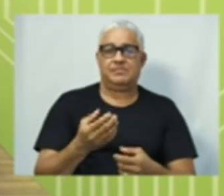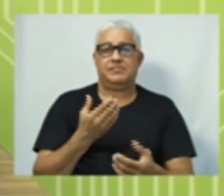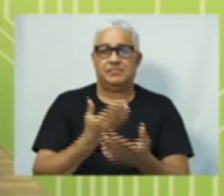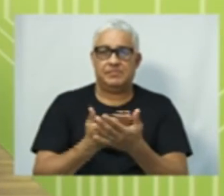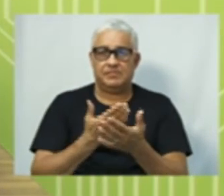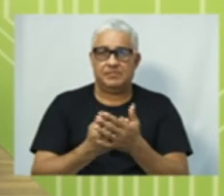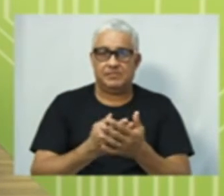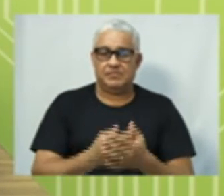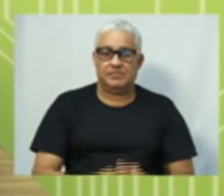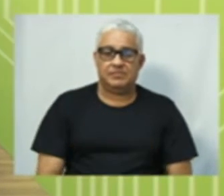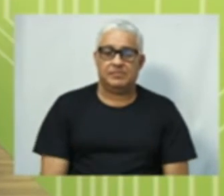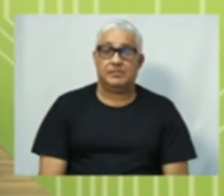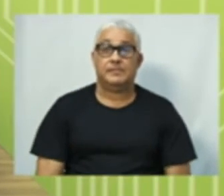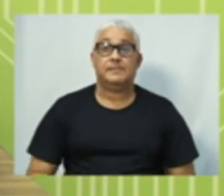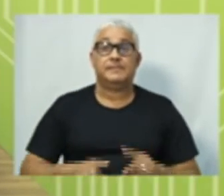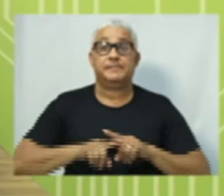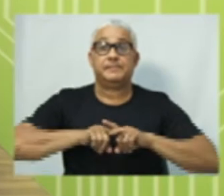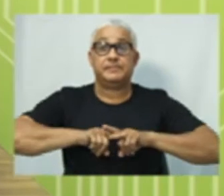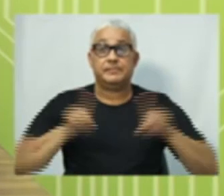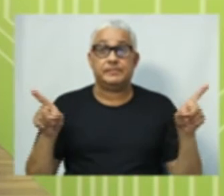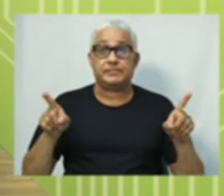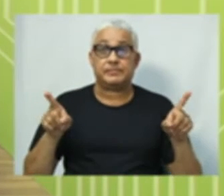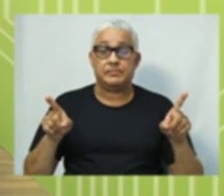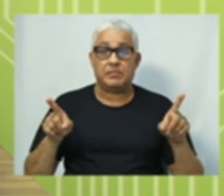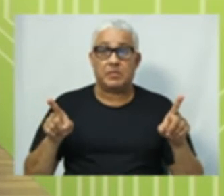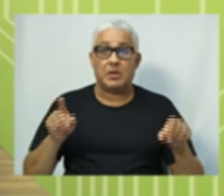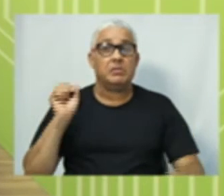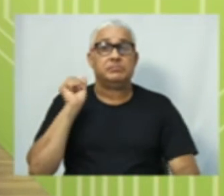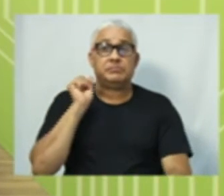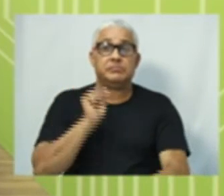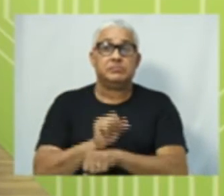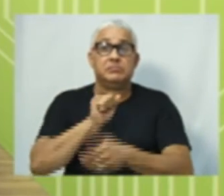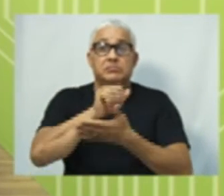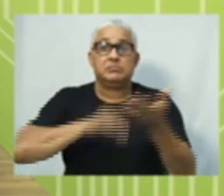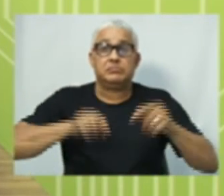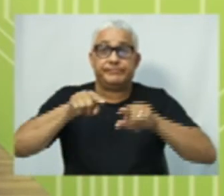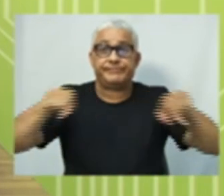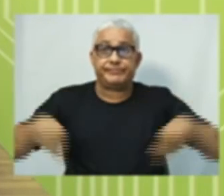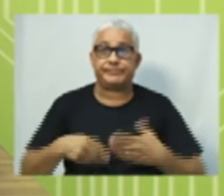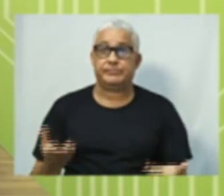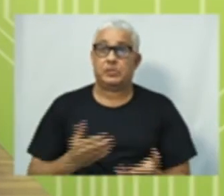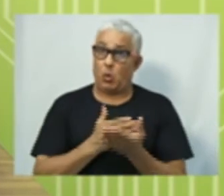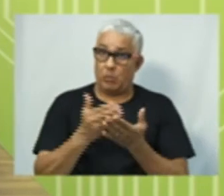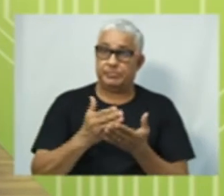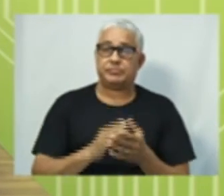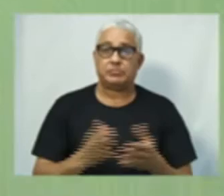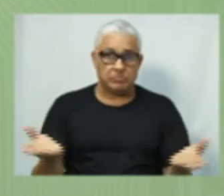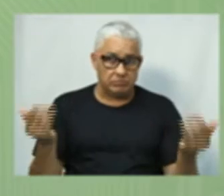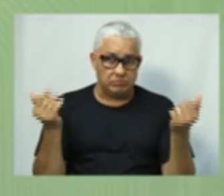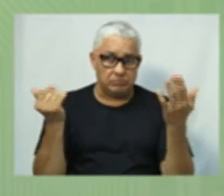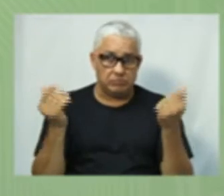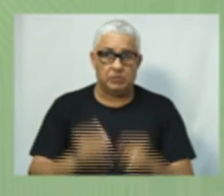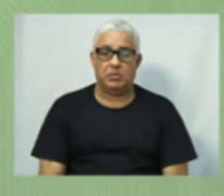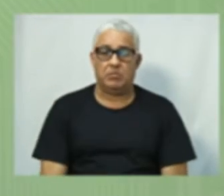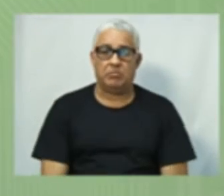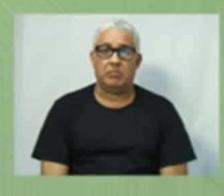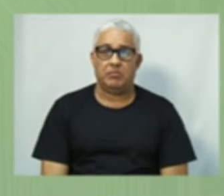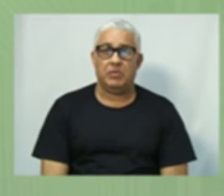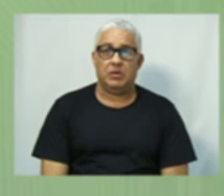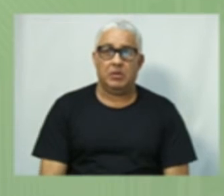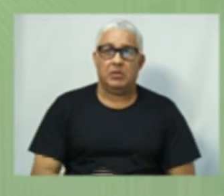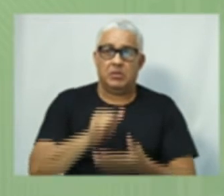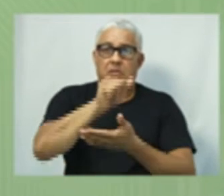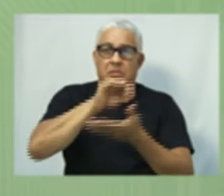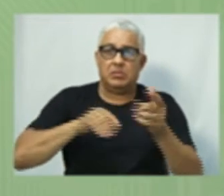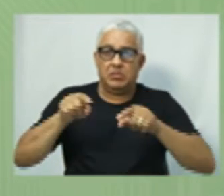conhecimento. Mas, vamos deixar de papo. Vamos para a nossa atividade de sala? Vamos começar então? Vem comigo. Atividade